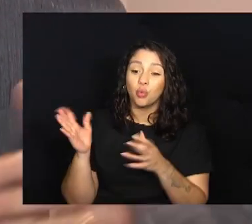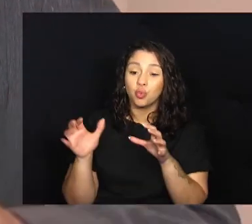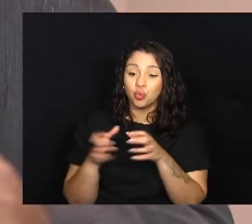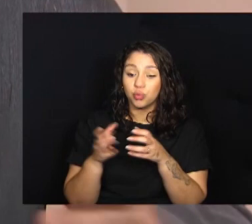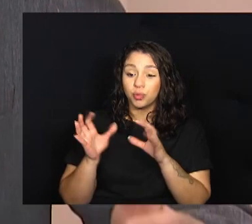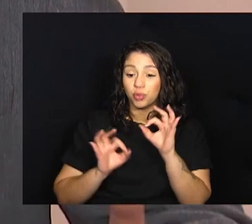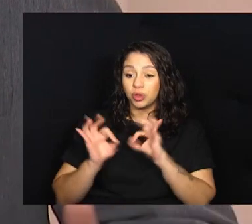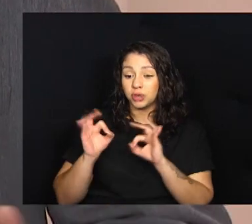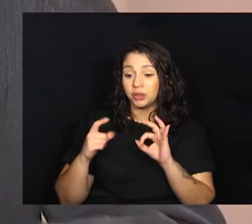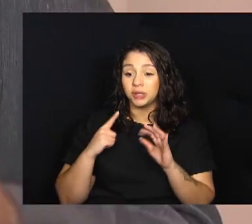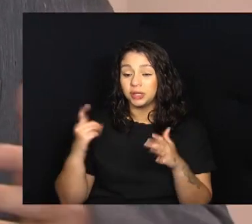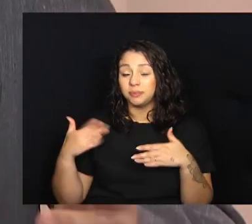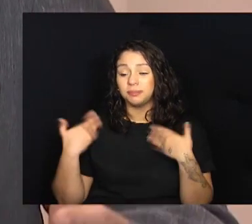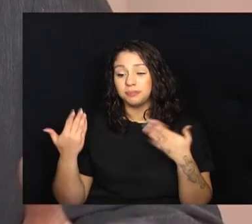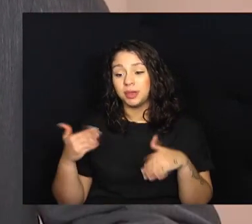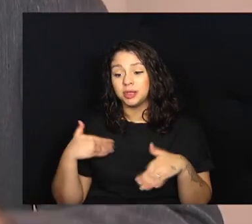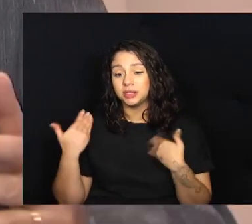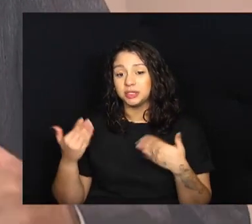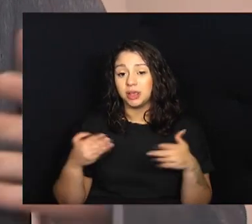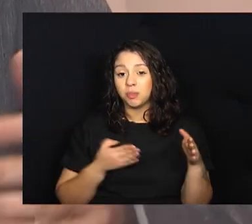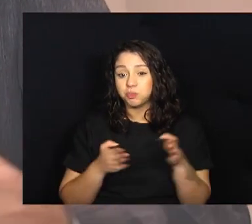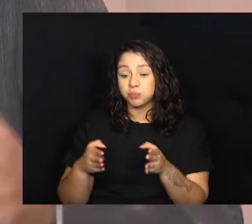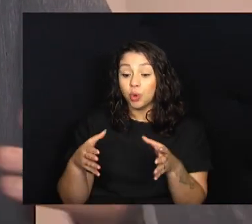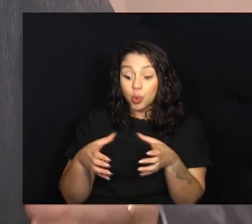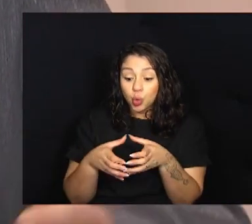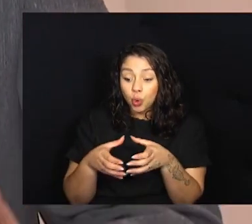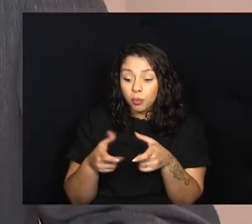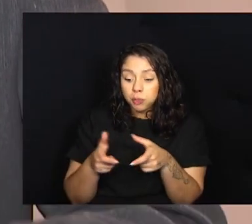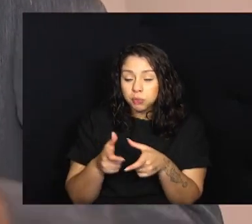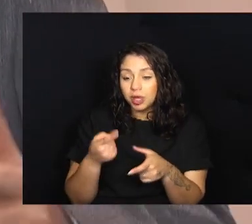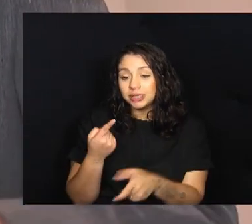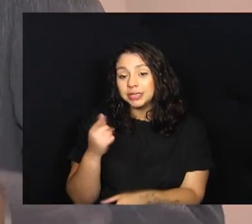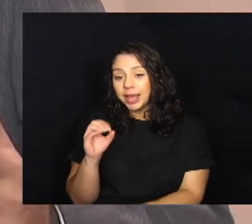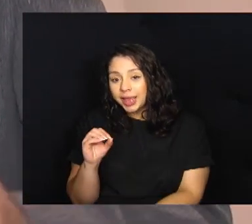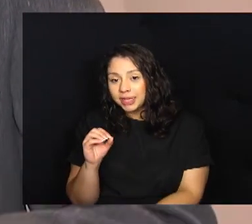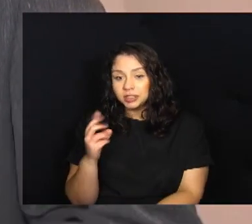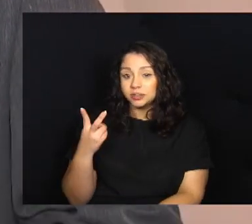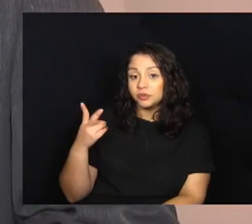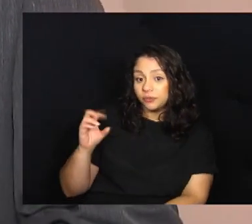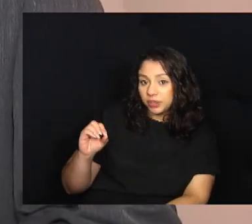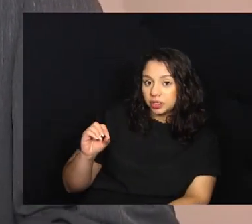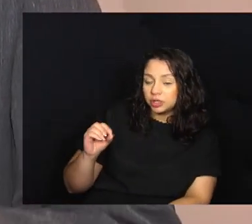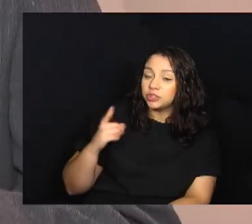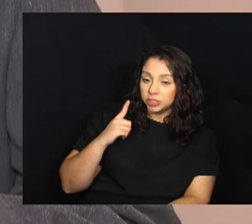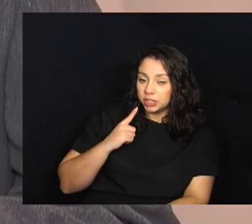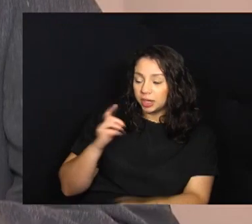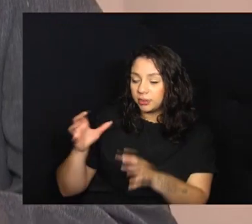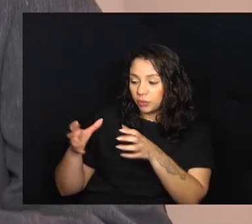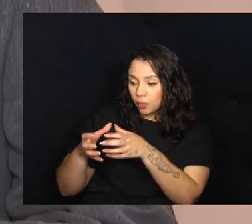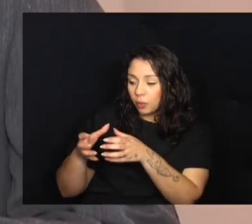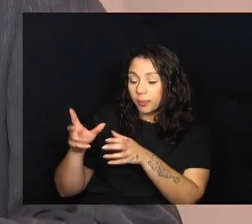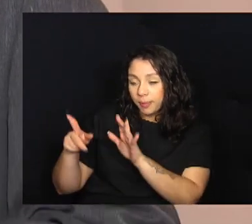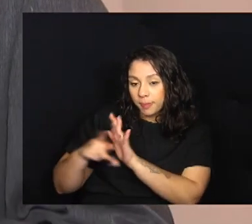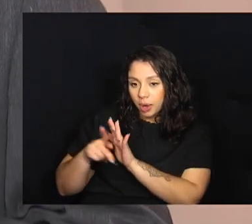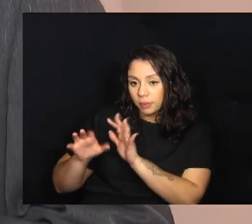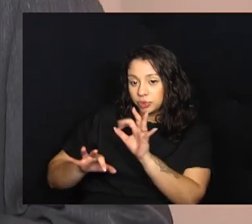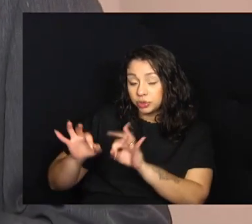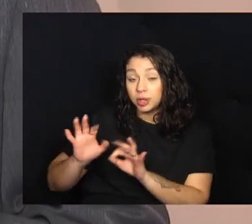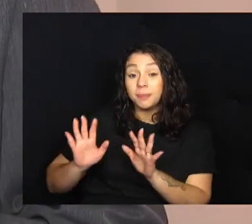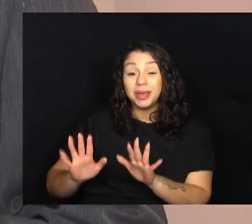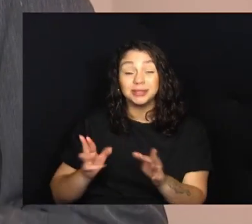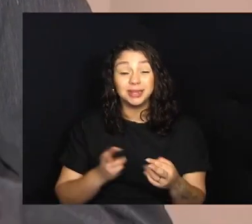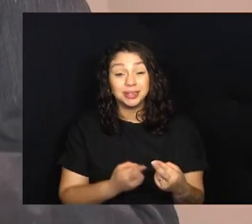fazer passeios de motocicleta, mas grupos menores, de 10, 20, 30 pessoas. Tem clubes que organizam isso, mas de uma maneira